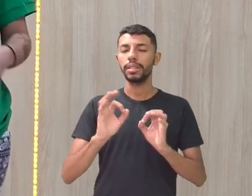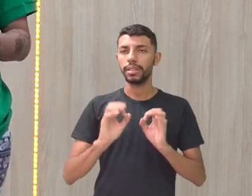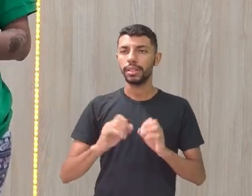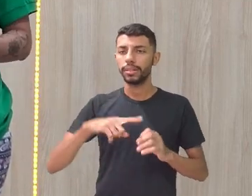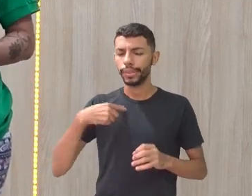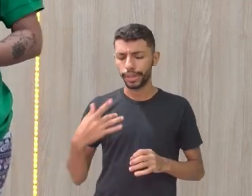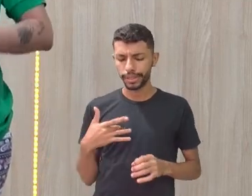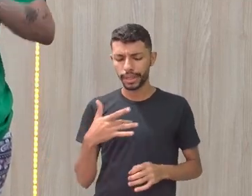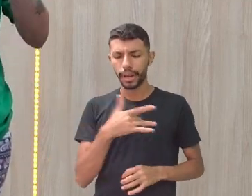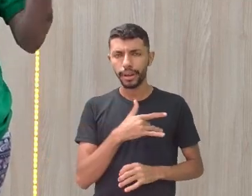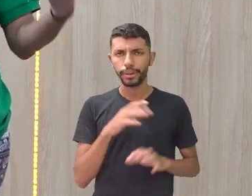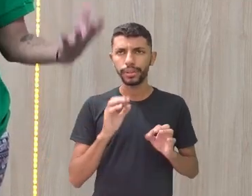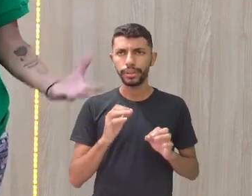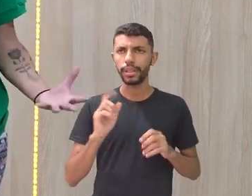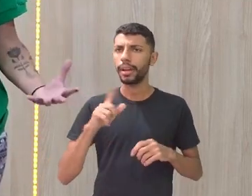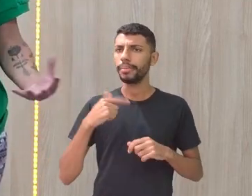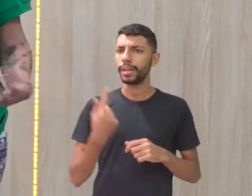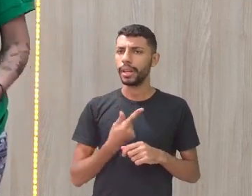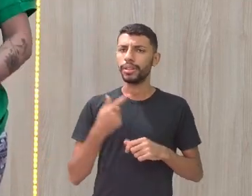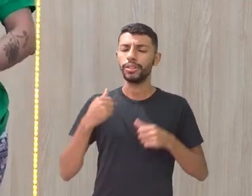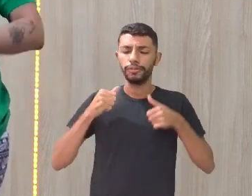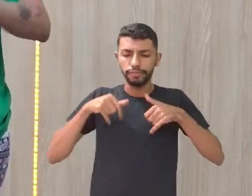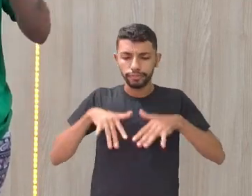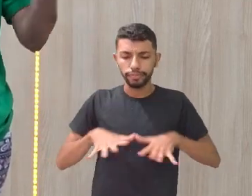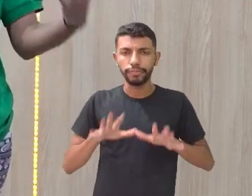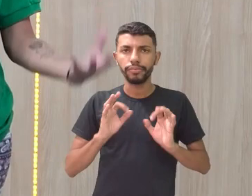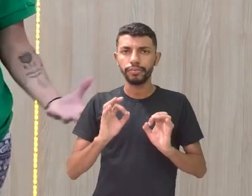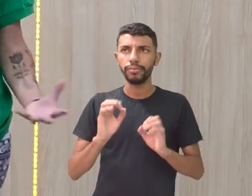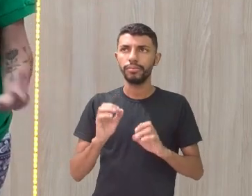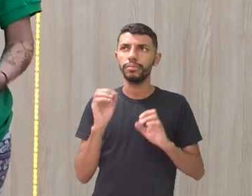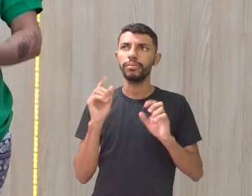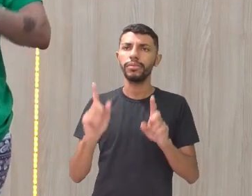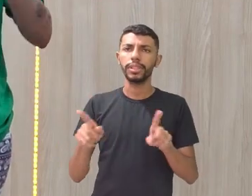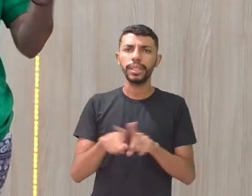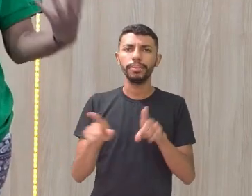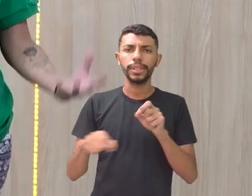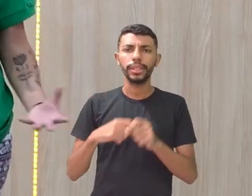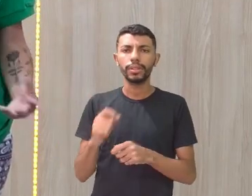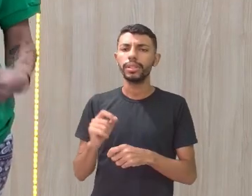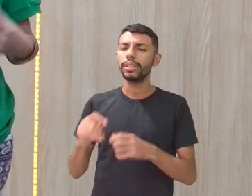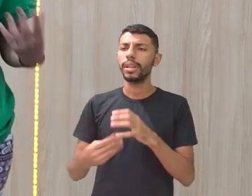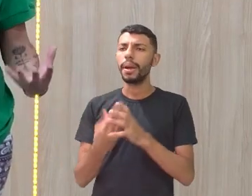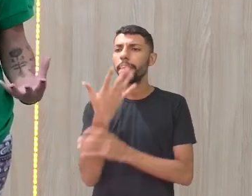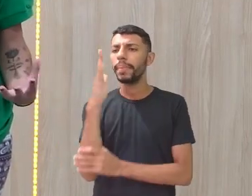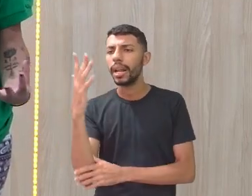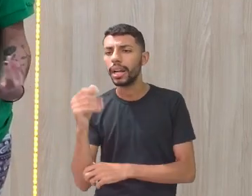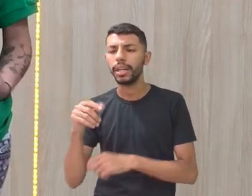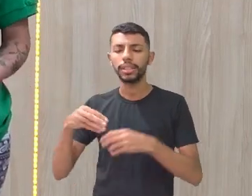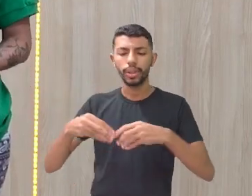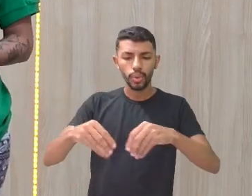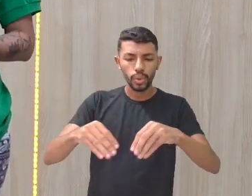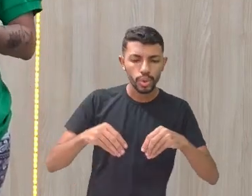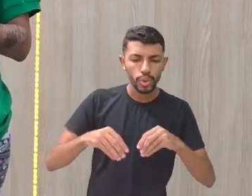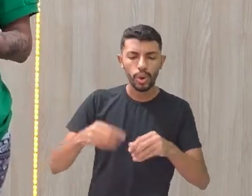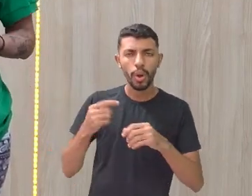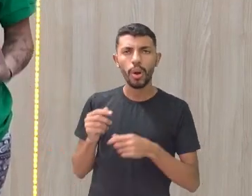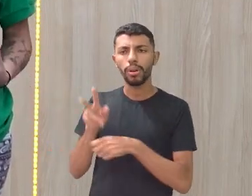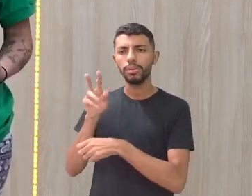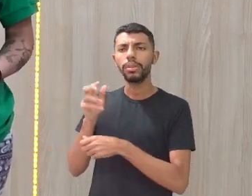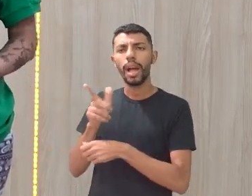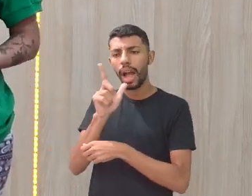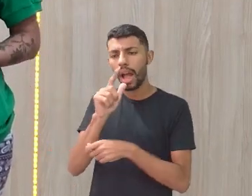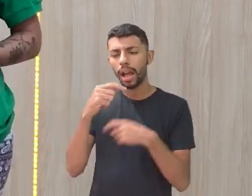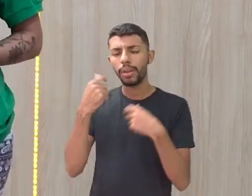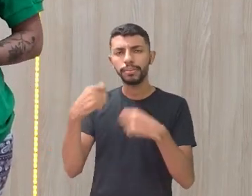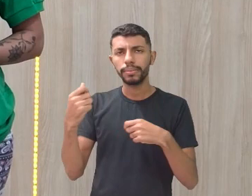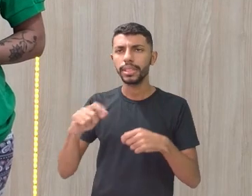nossa saúde, para a nossa natureza, né? Para irrigar as plantas, o solo, tudo isso é essencial